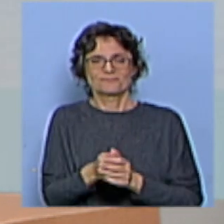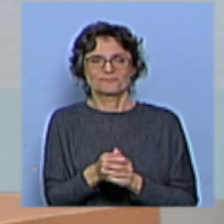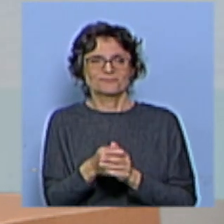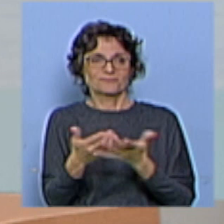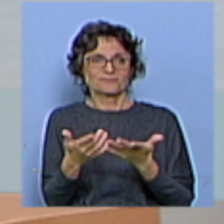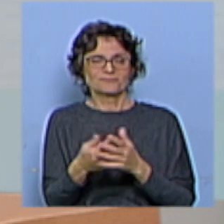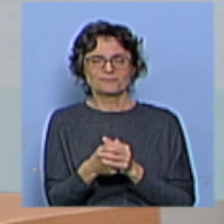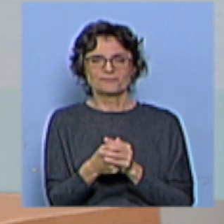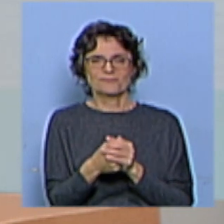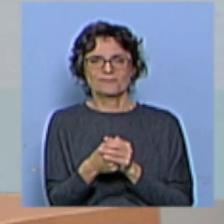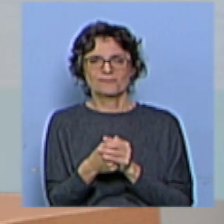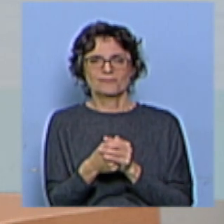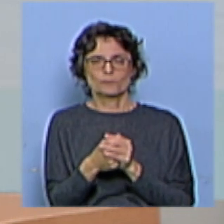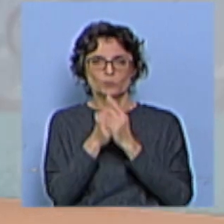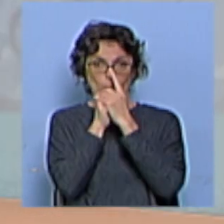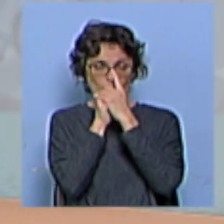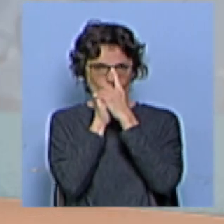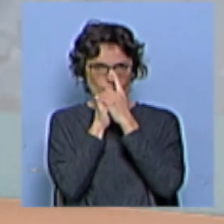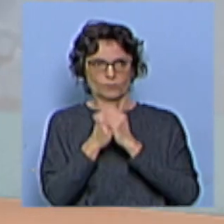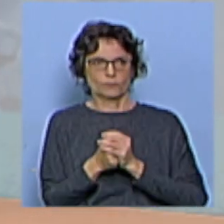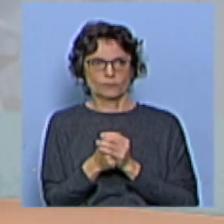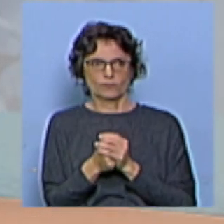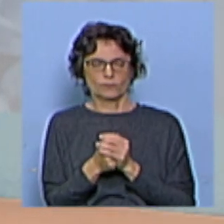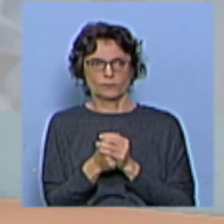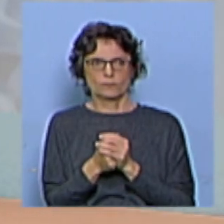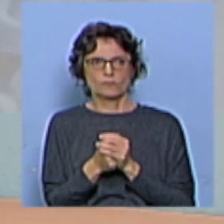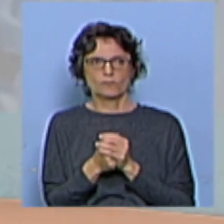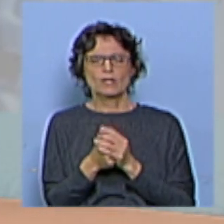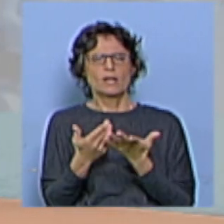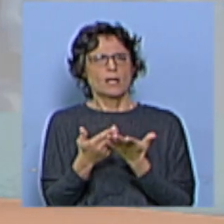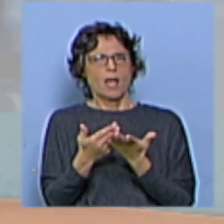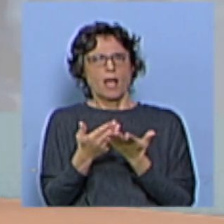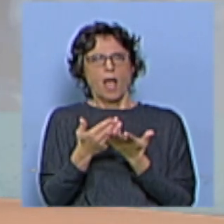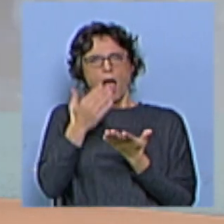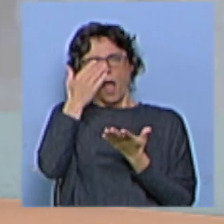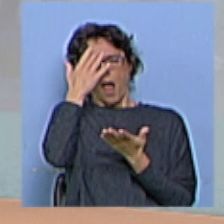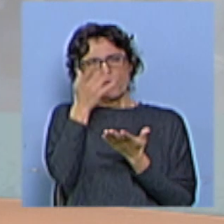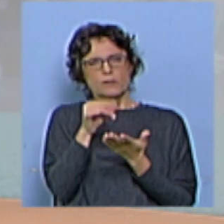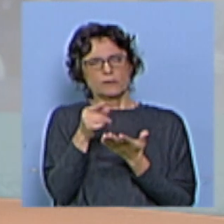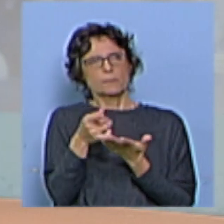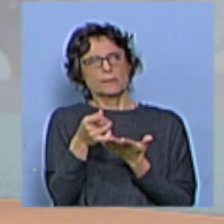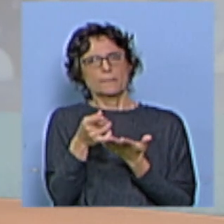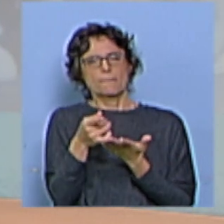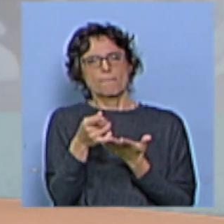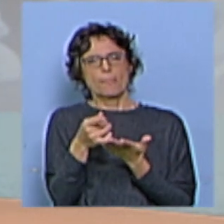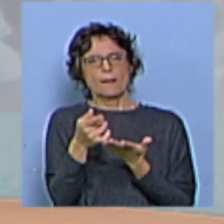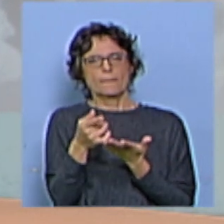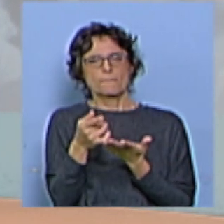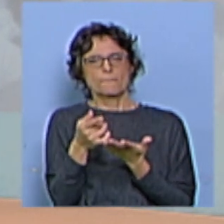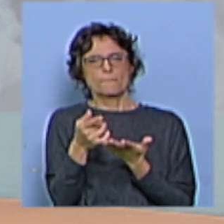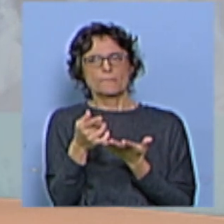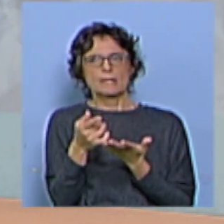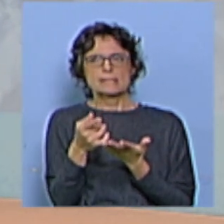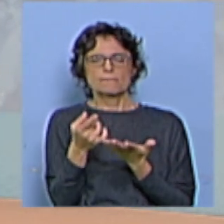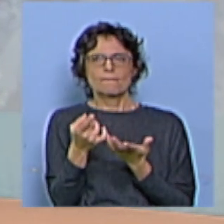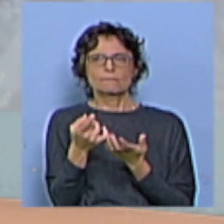deste património. Há também uma necessidade de desconstruir um pouco aquela ideia ou imagem